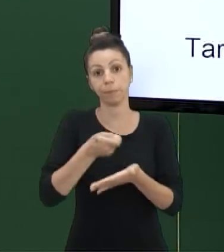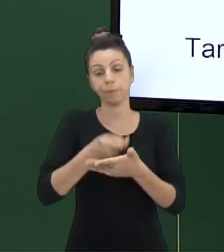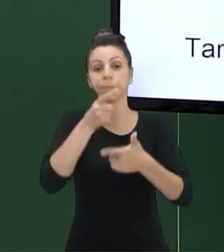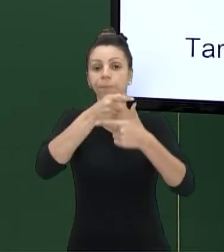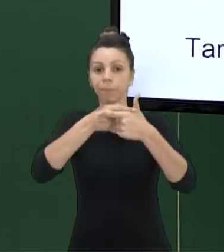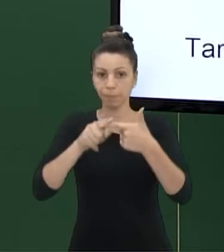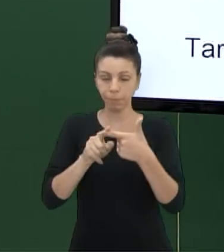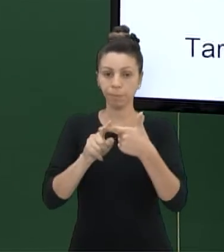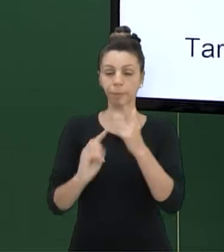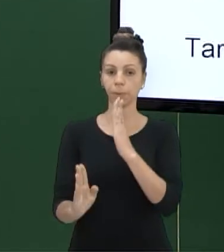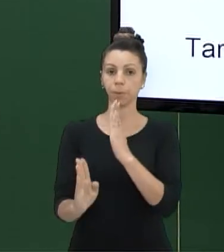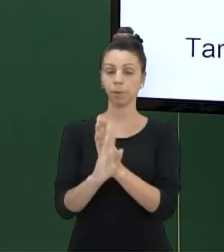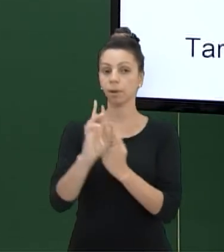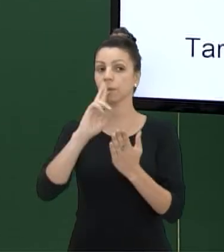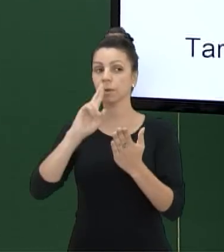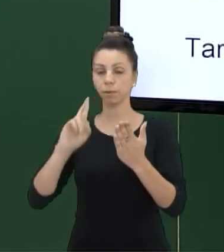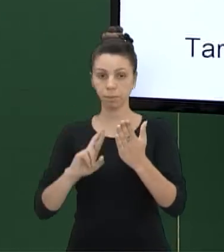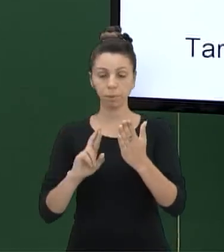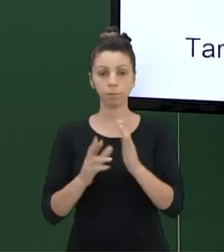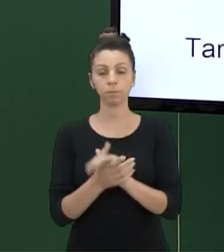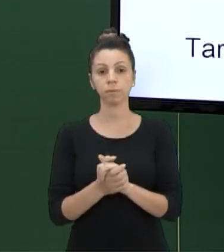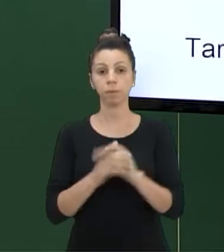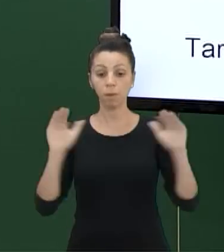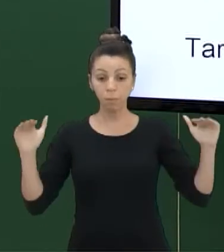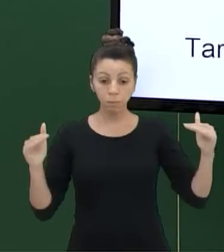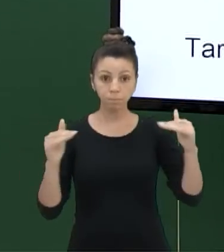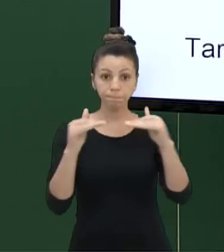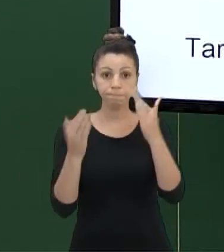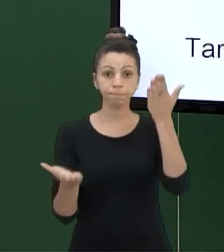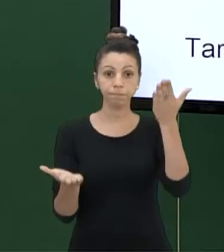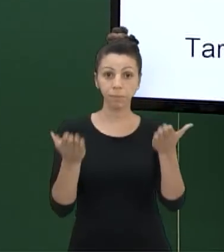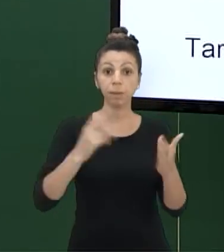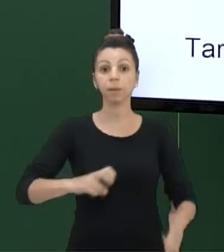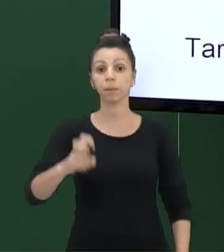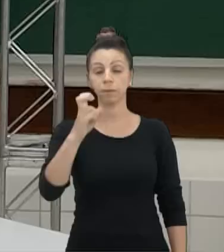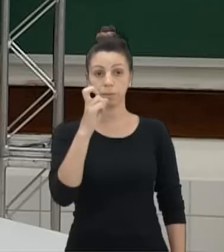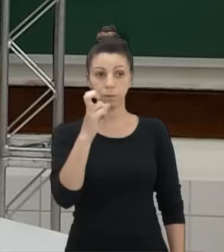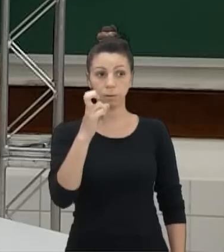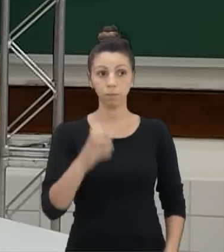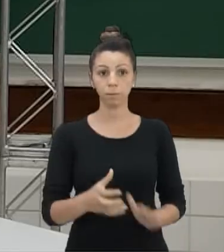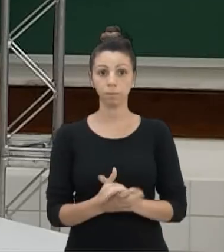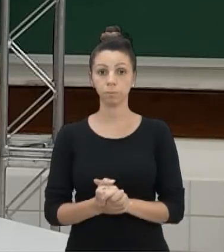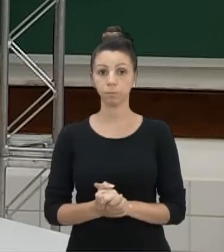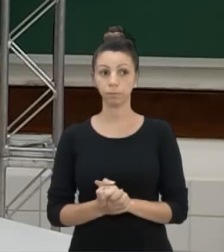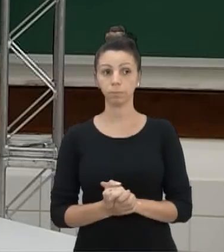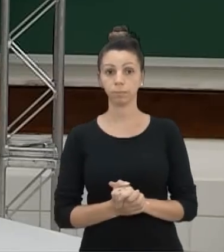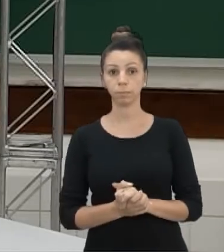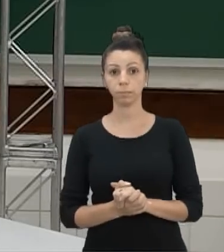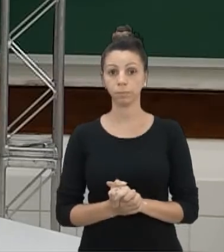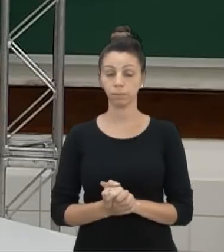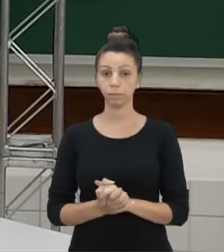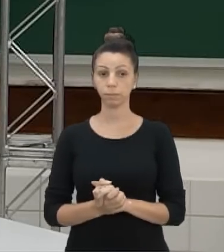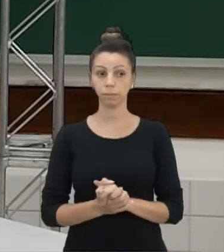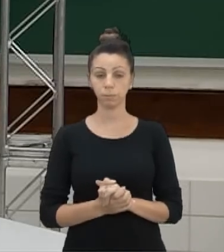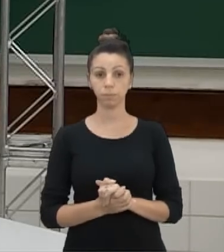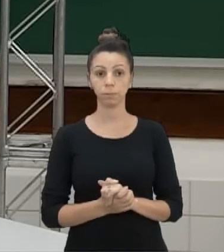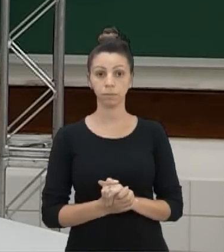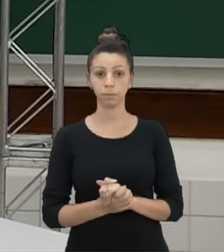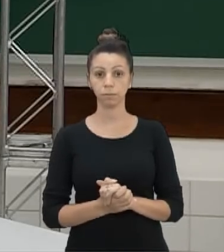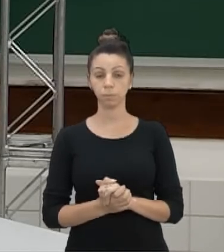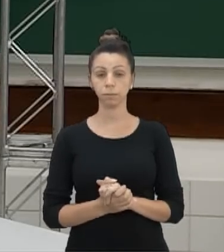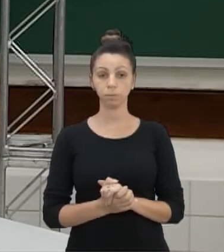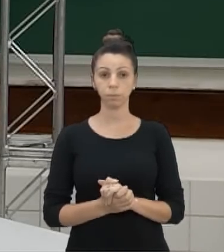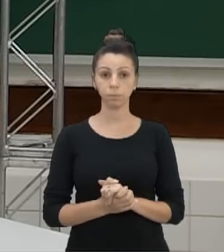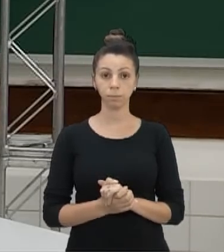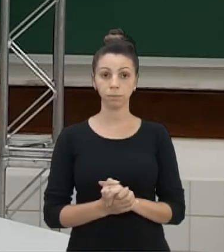gente encontrou que a proporção é 5. Ou seja, respondendo ao exercício, para cada